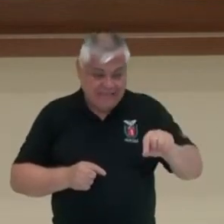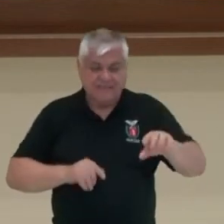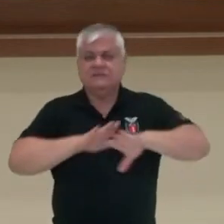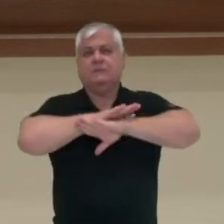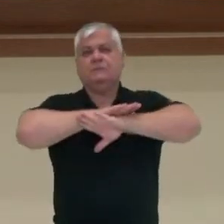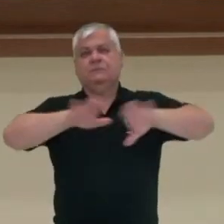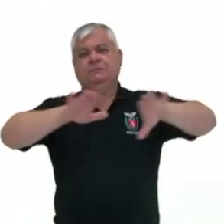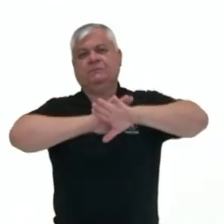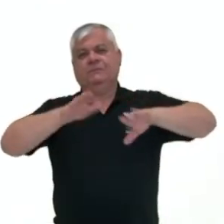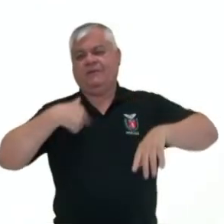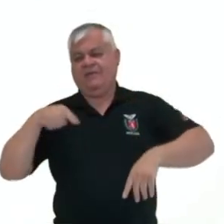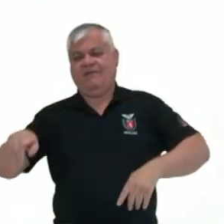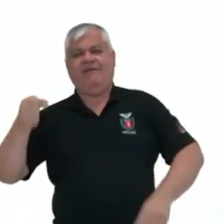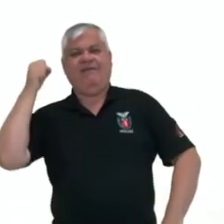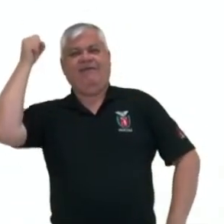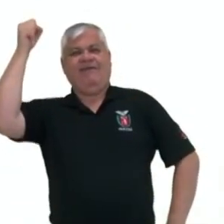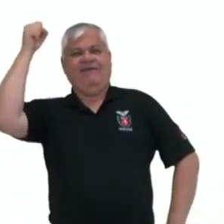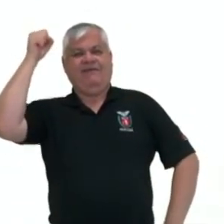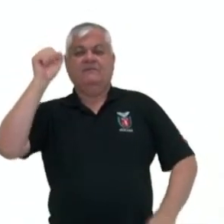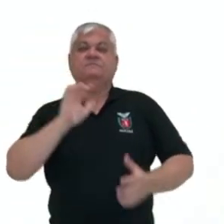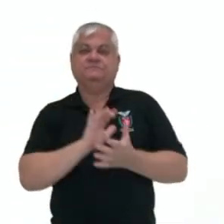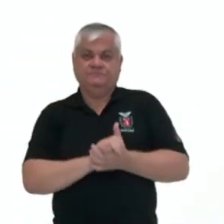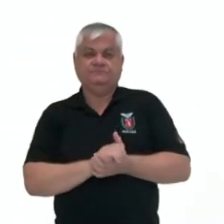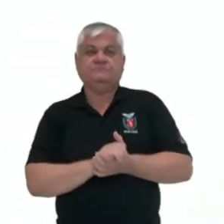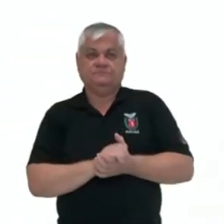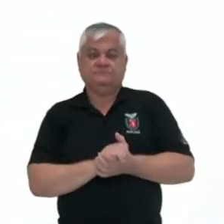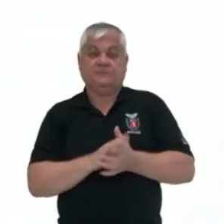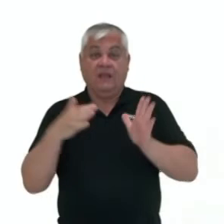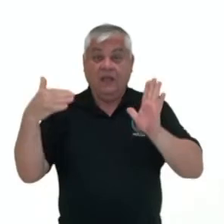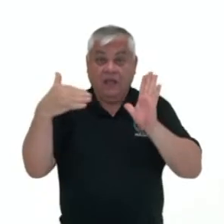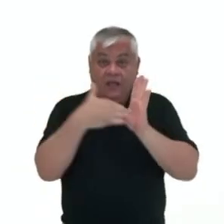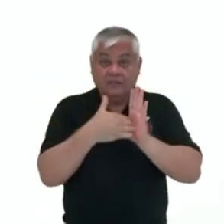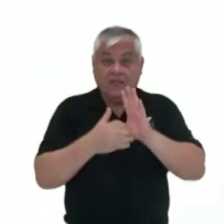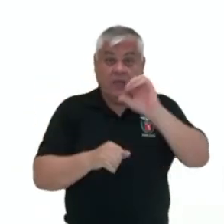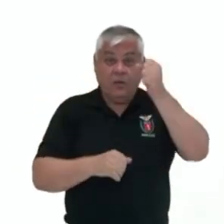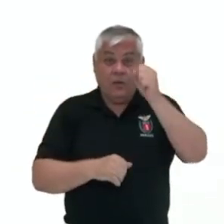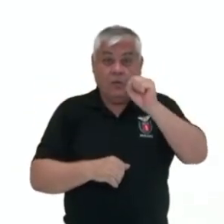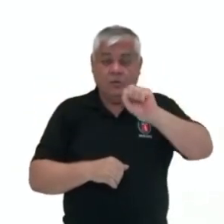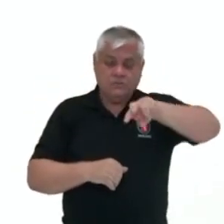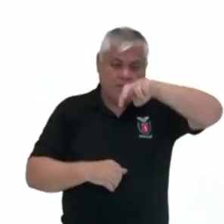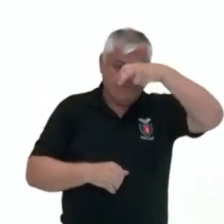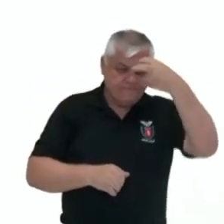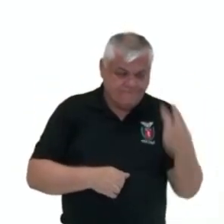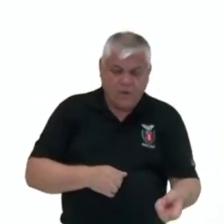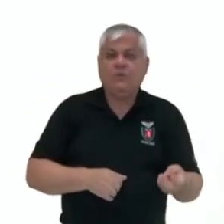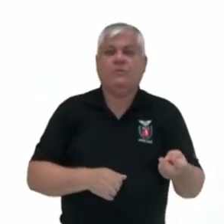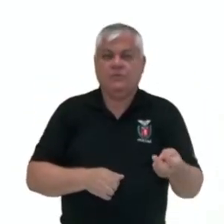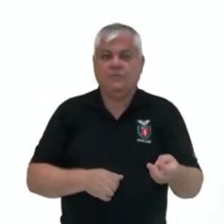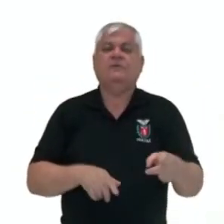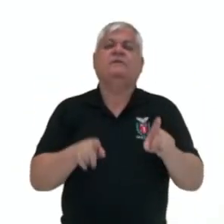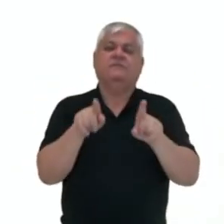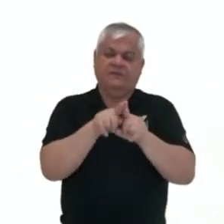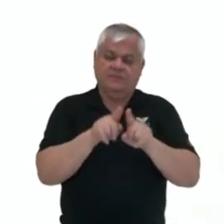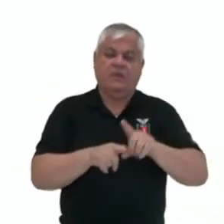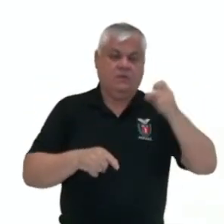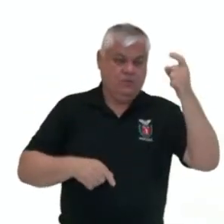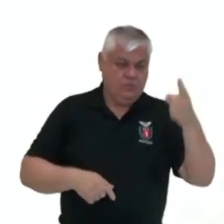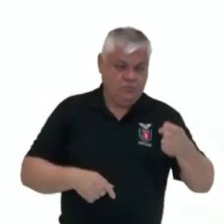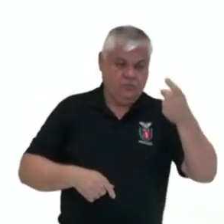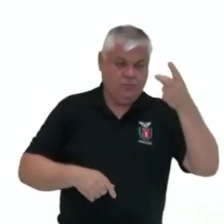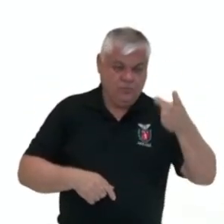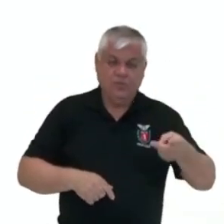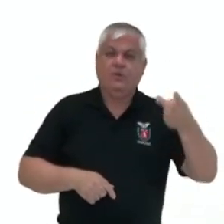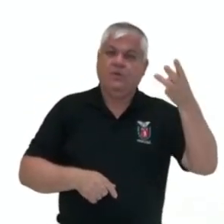venci. Tá? Obrigatório contar até 8 e se cair novamente sem o toque, conta novamente a partir